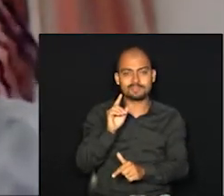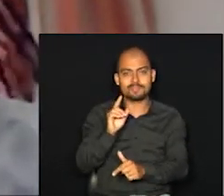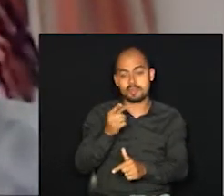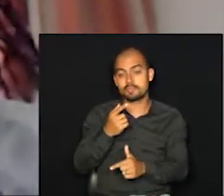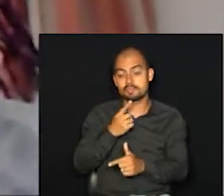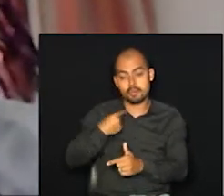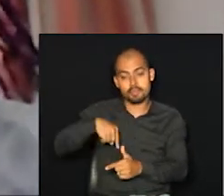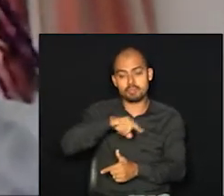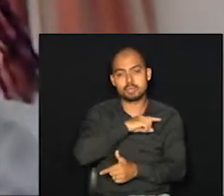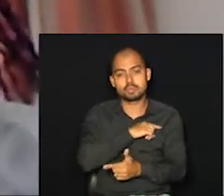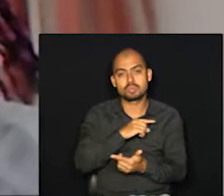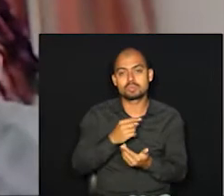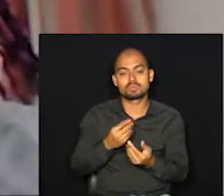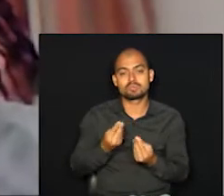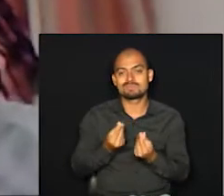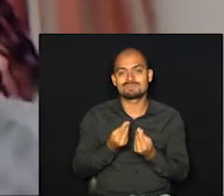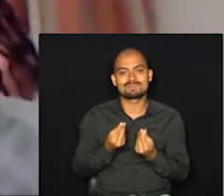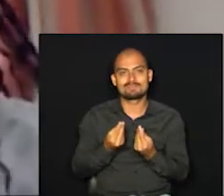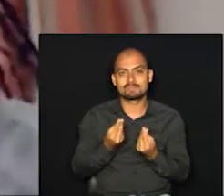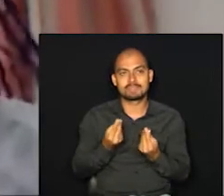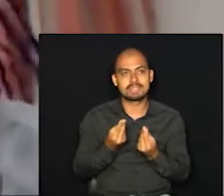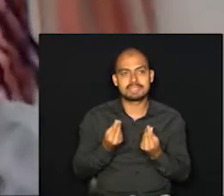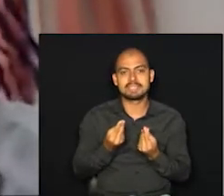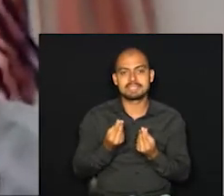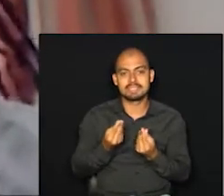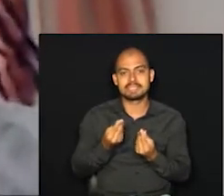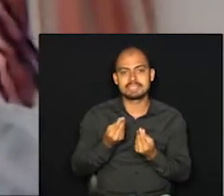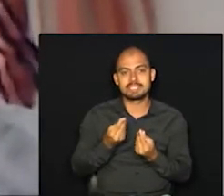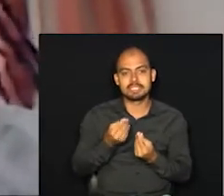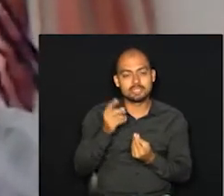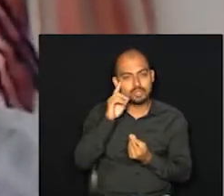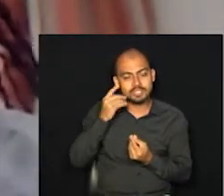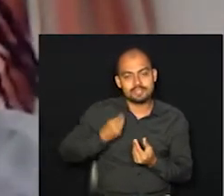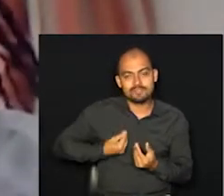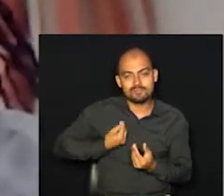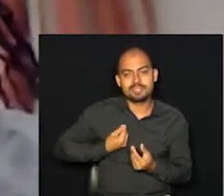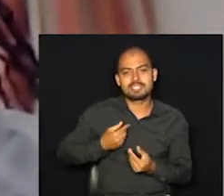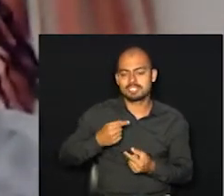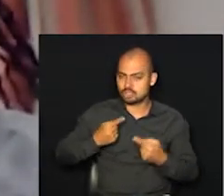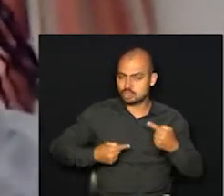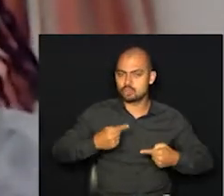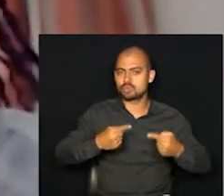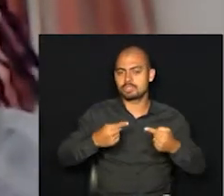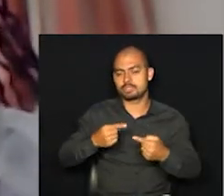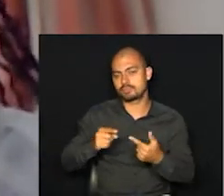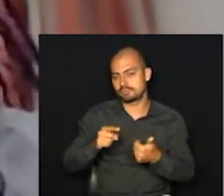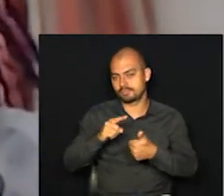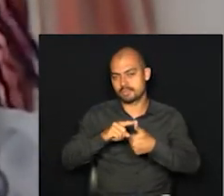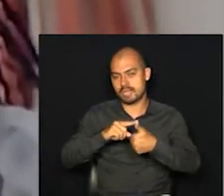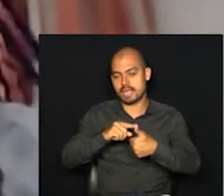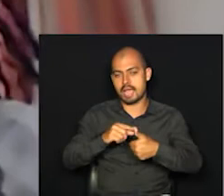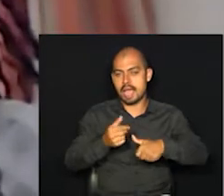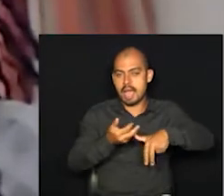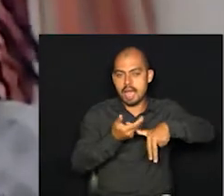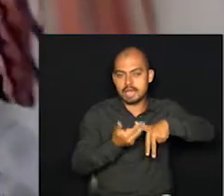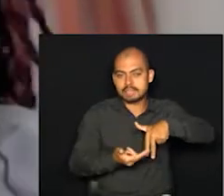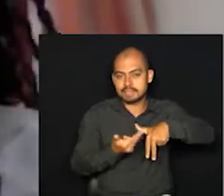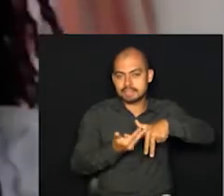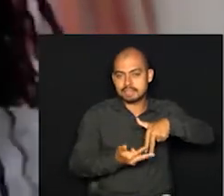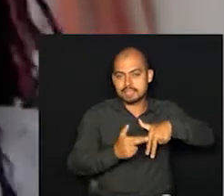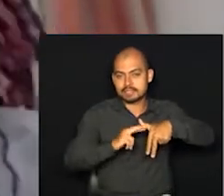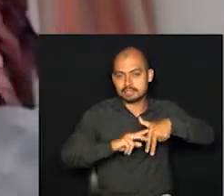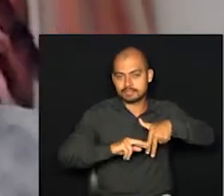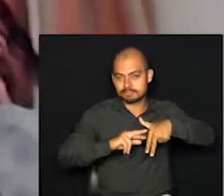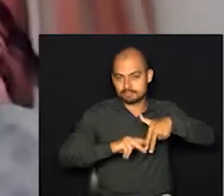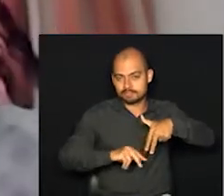nosso cotidiano, na nossa rotina de vida, a gente tem discutido a questão racial. Eu acho que hoje,